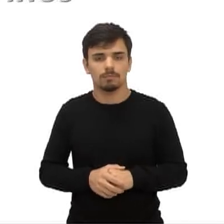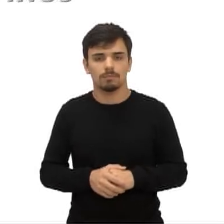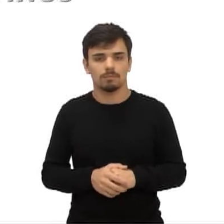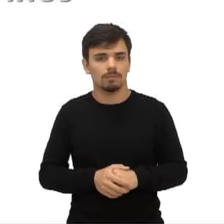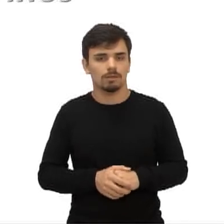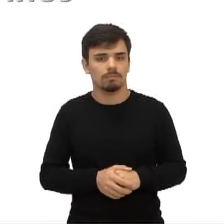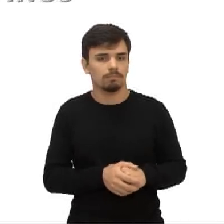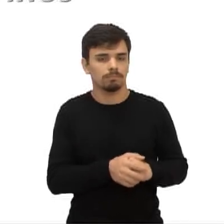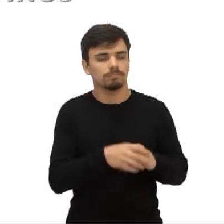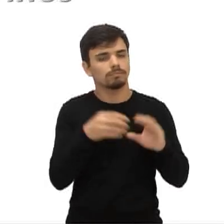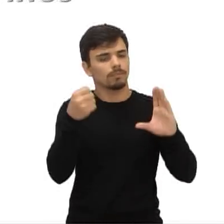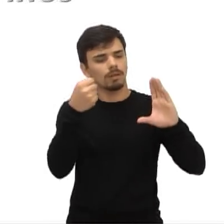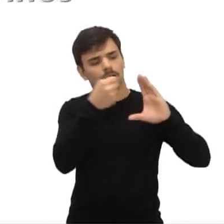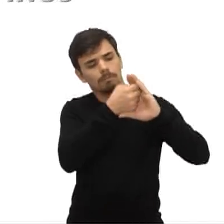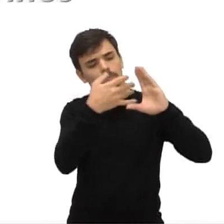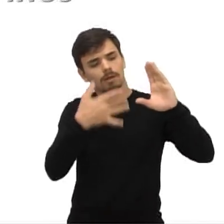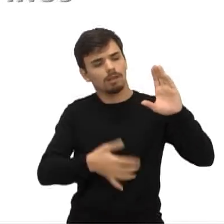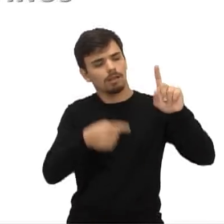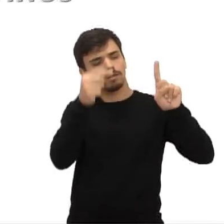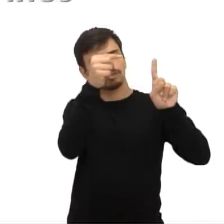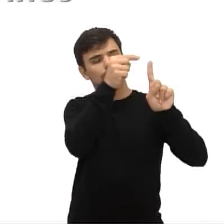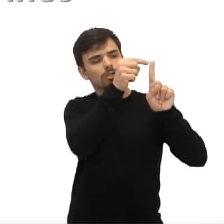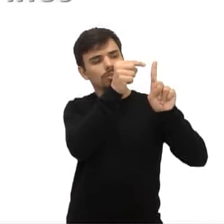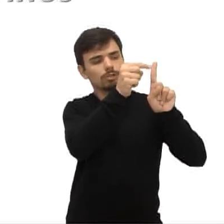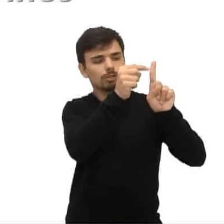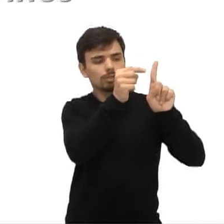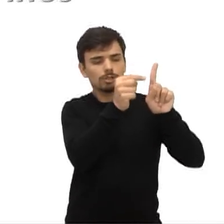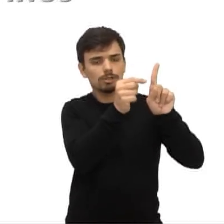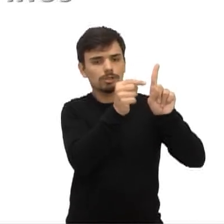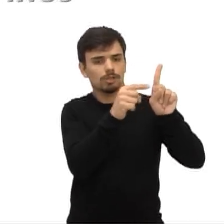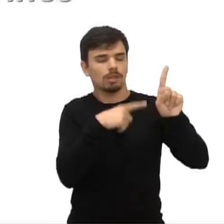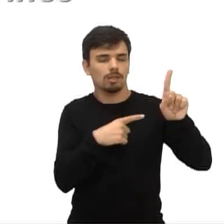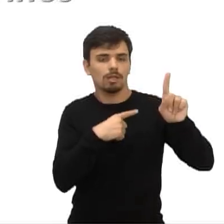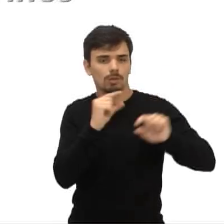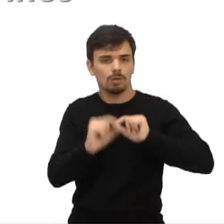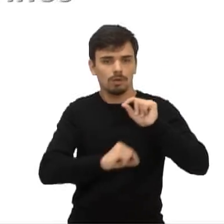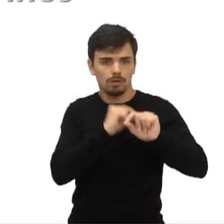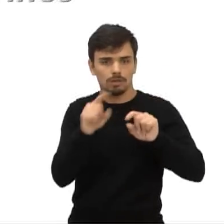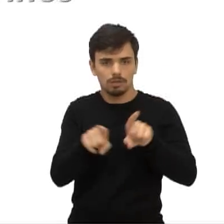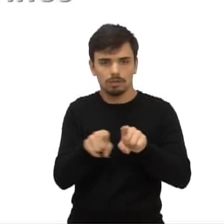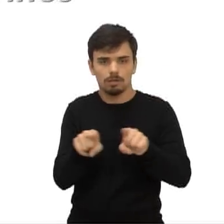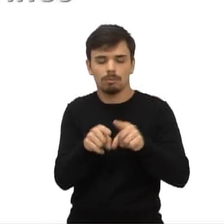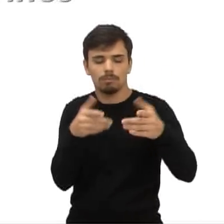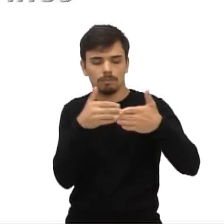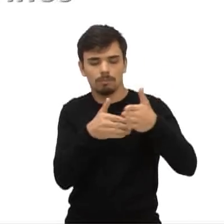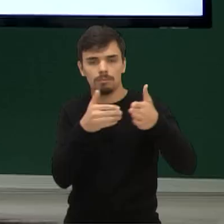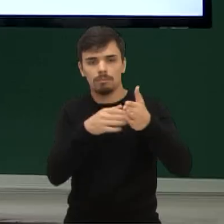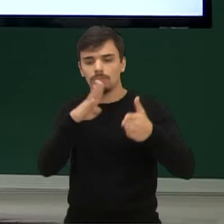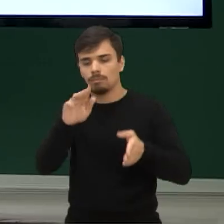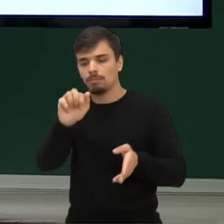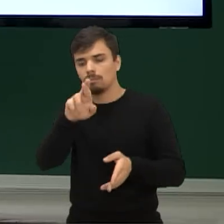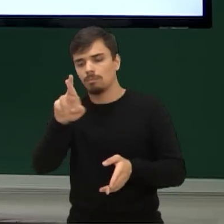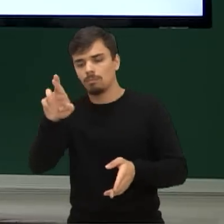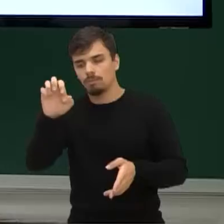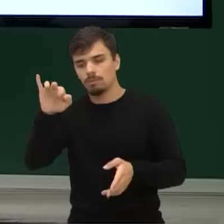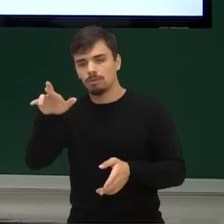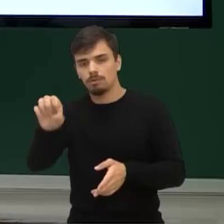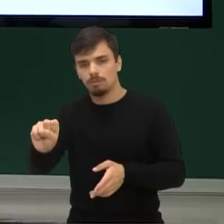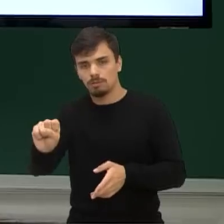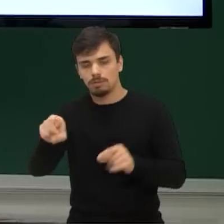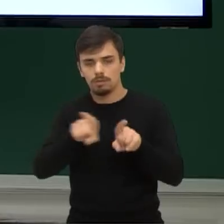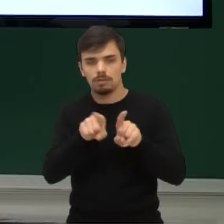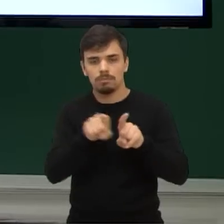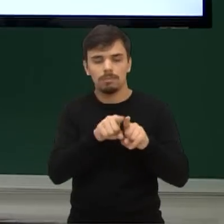as categorias, os tipos que existem? Existem os métodos chamados de barreira, existem os